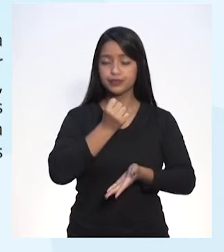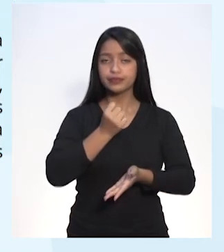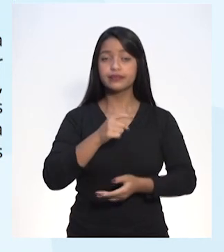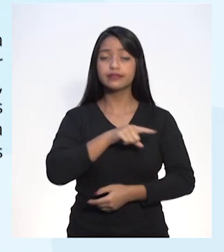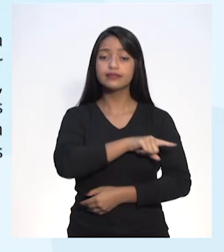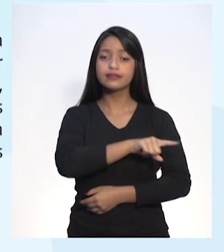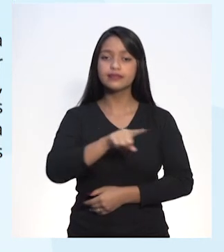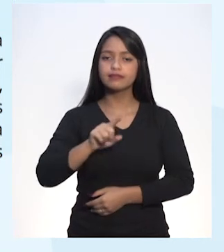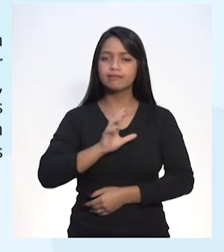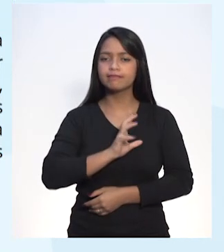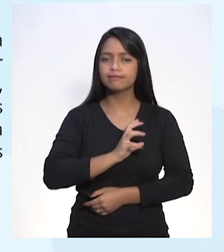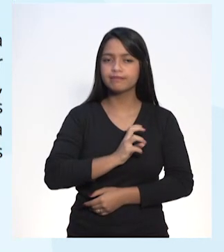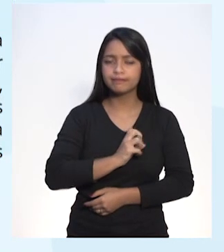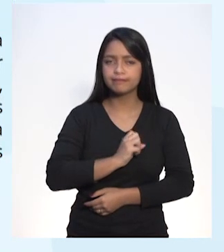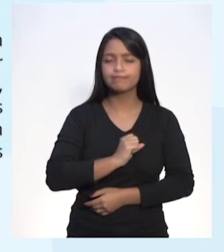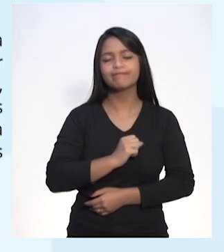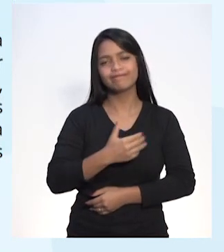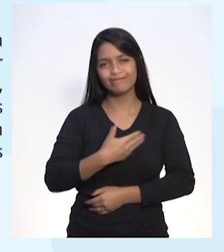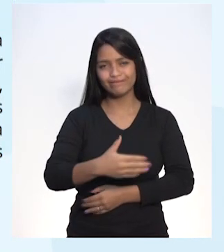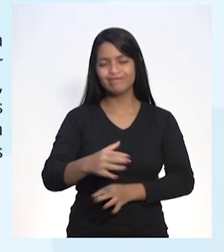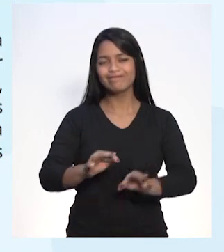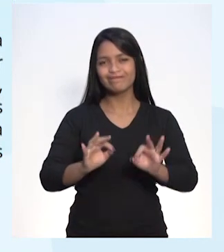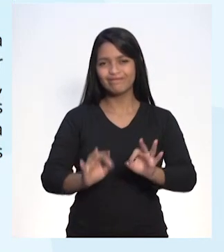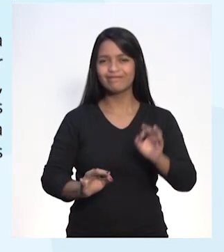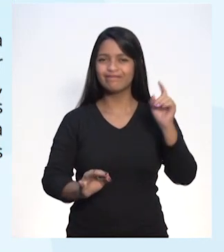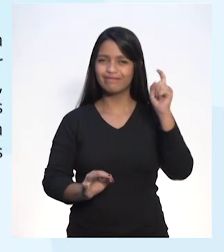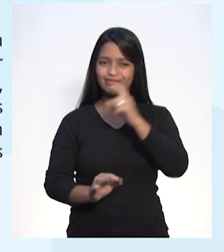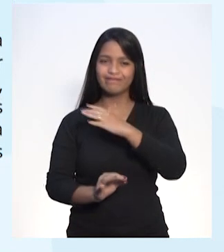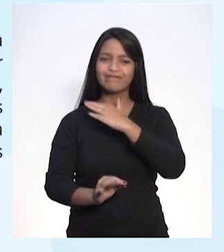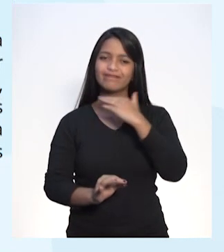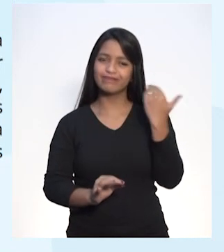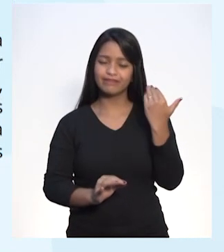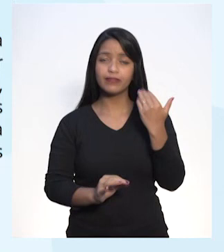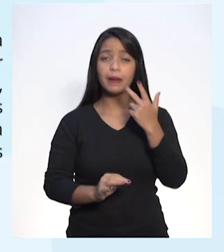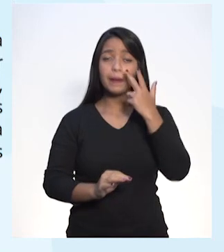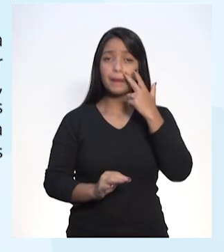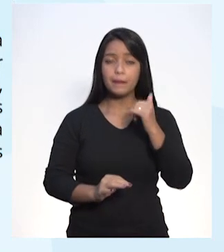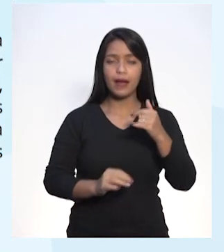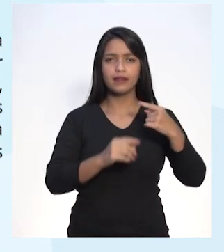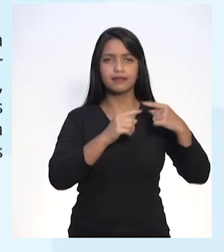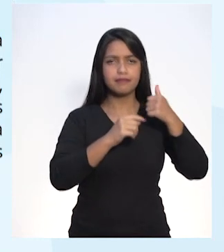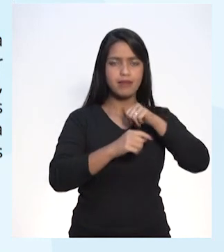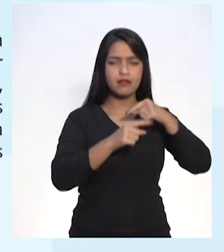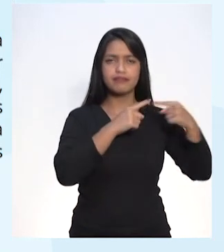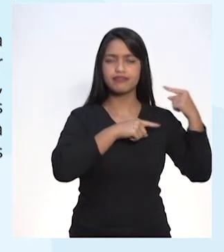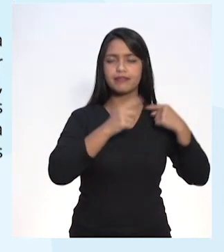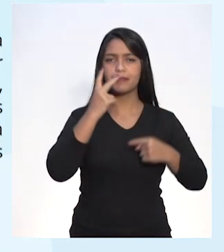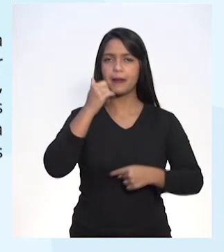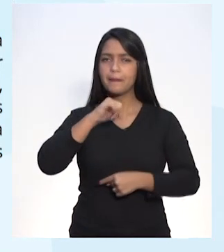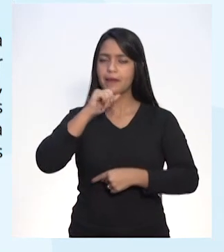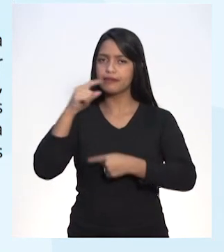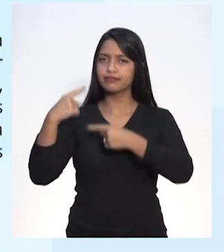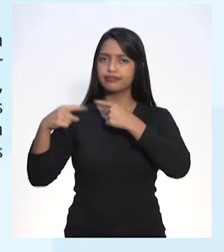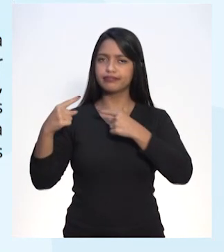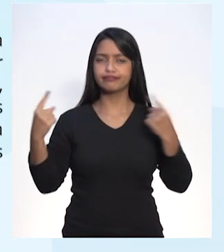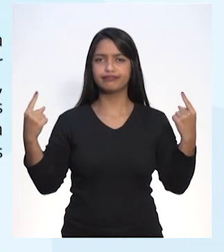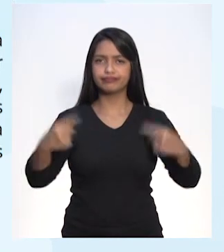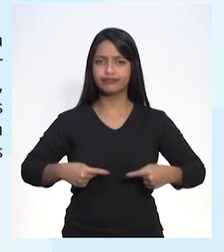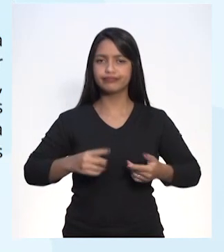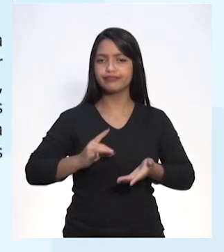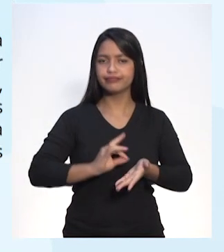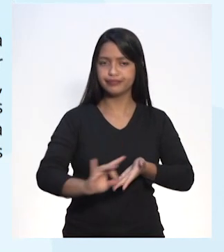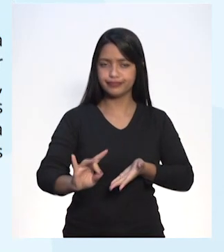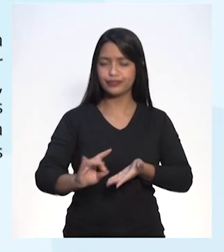famosa Verona vos dirão. Reativou a antiga inimizade, manchando mãos fraternas, sangue irmão.